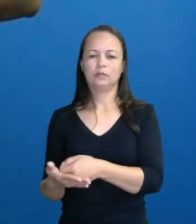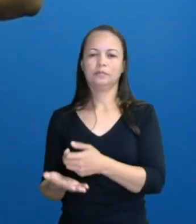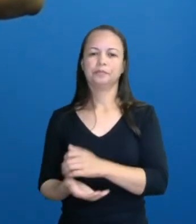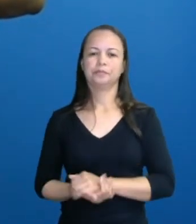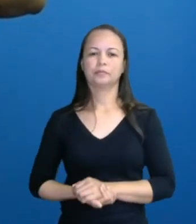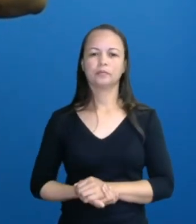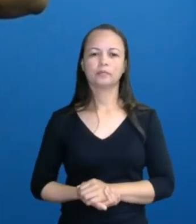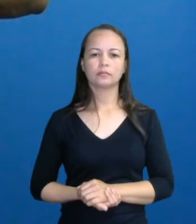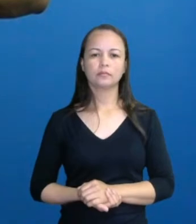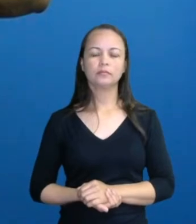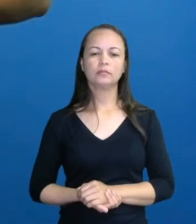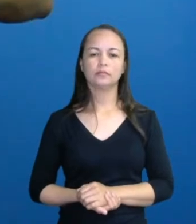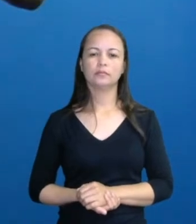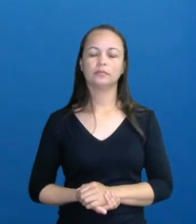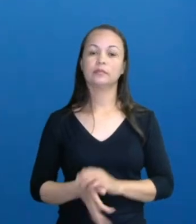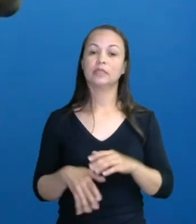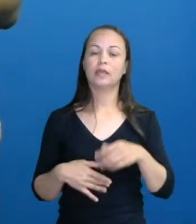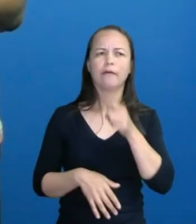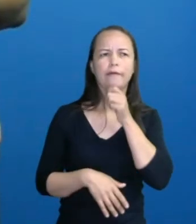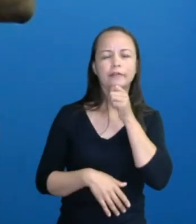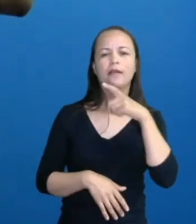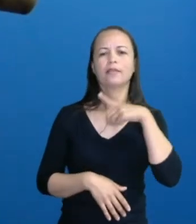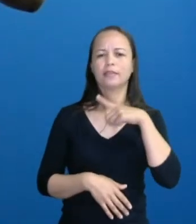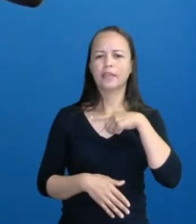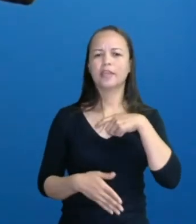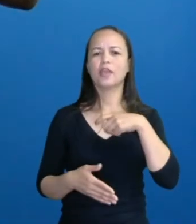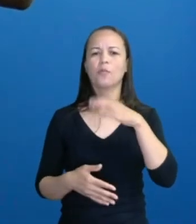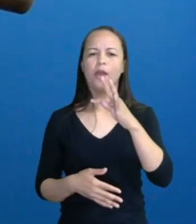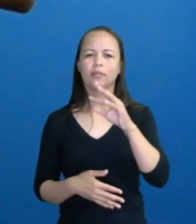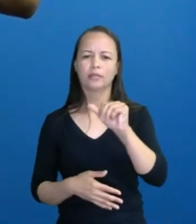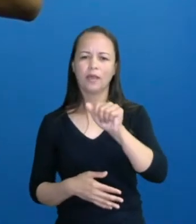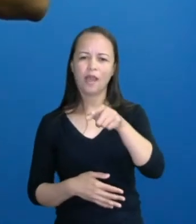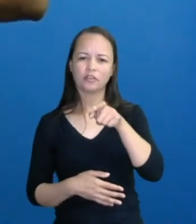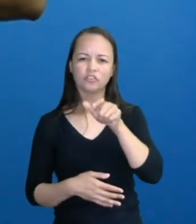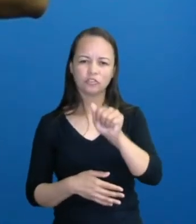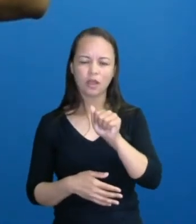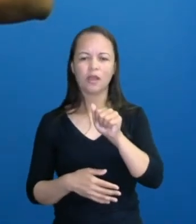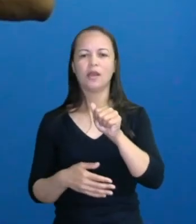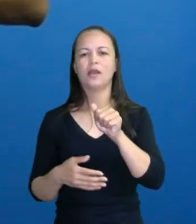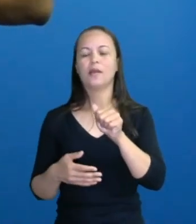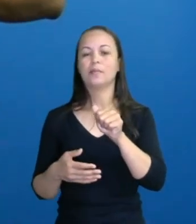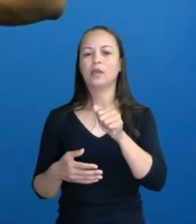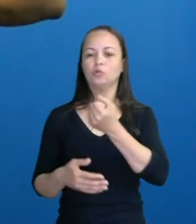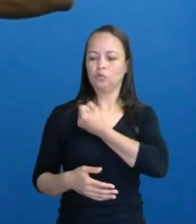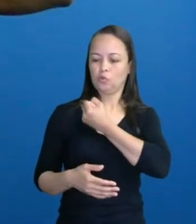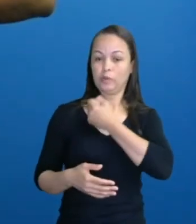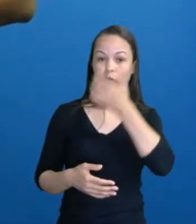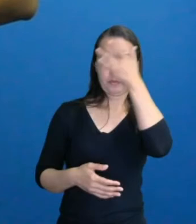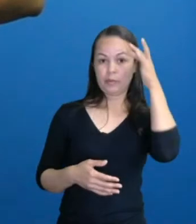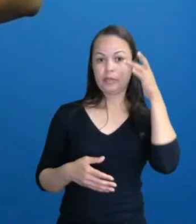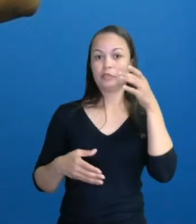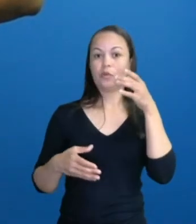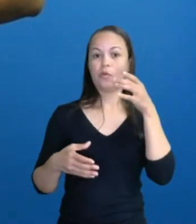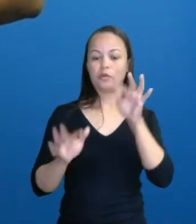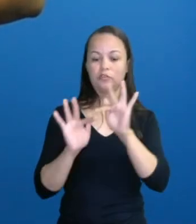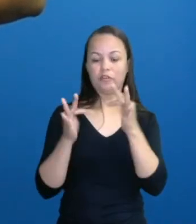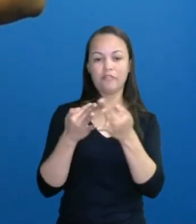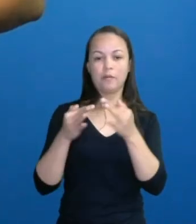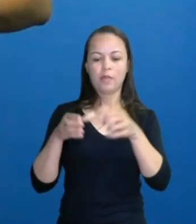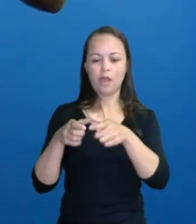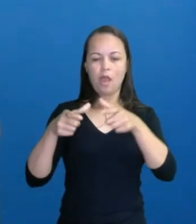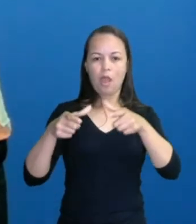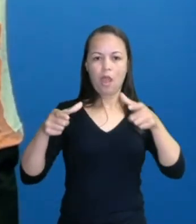banalidades, né? E ainda tinha uma taxa pelo número de pessoas na família. Quanto maior o número